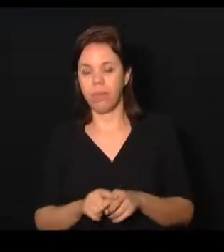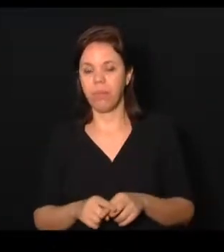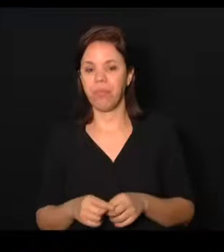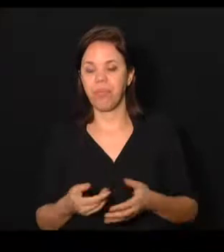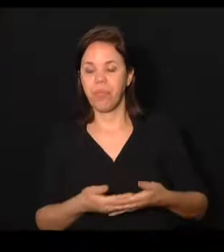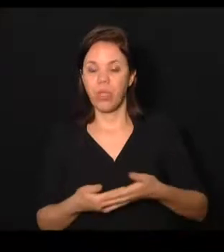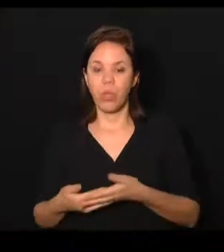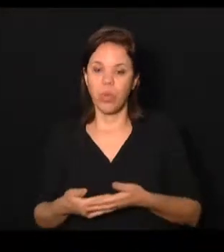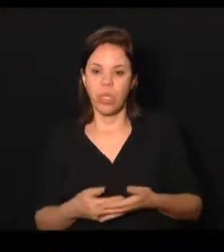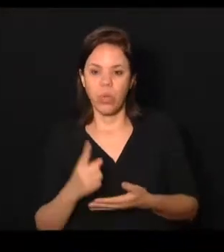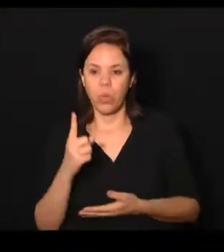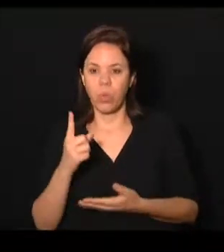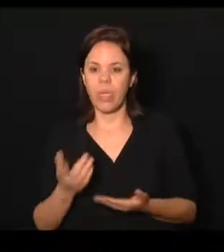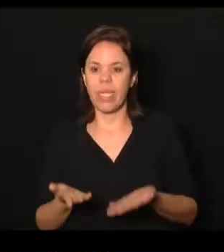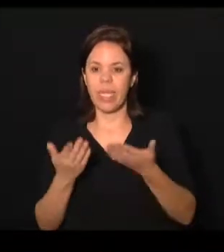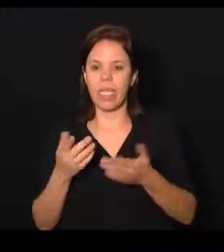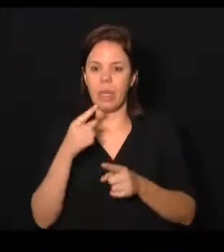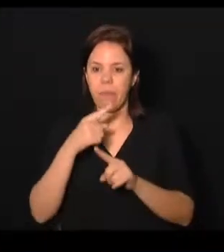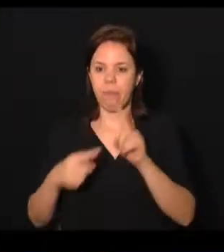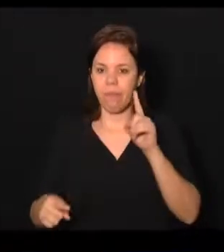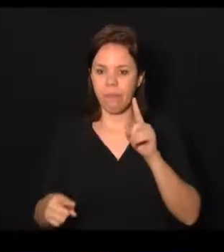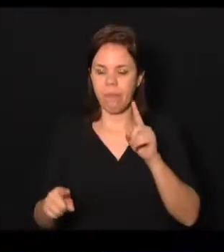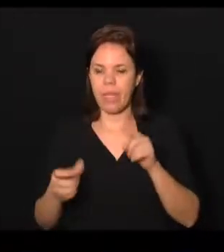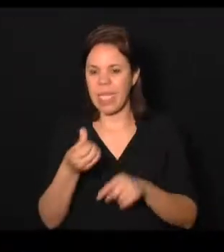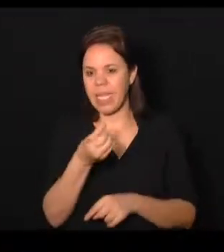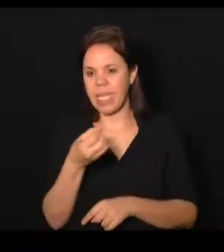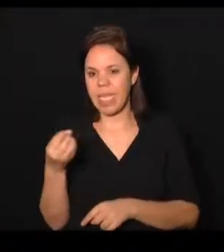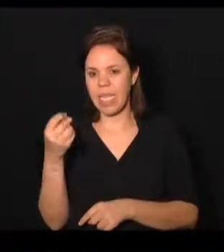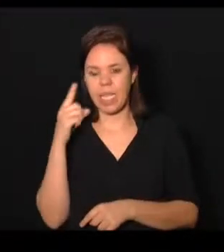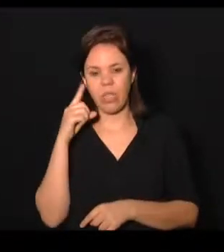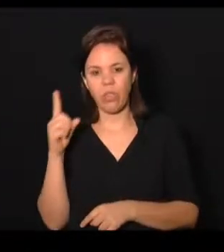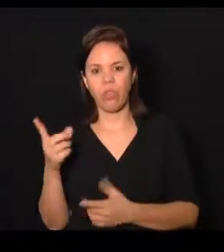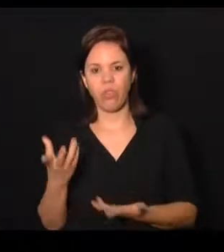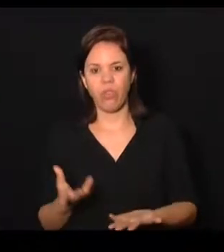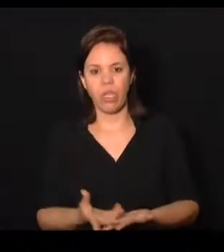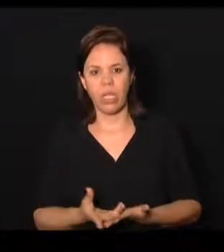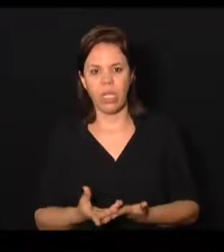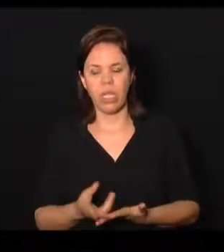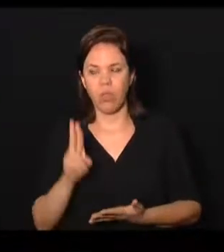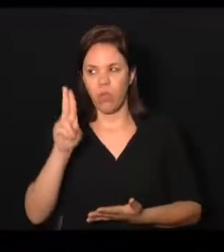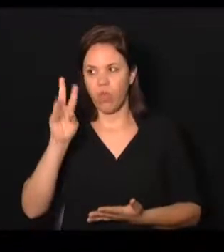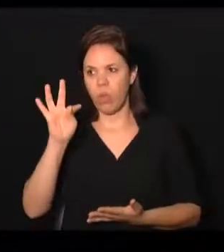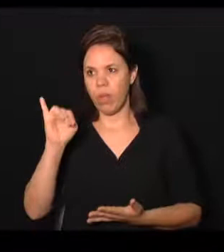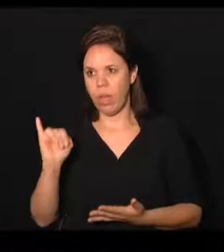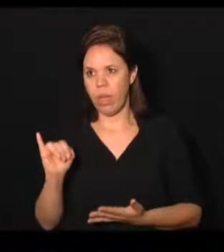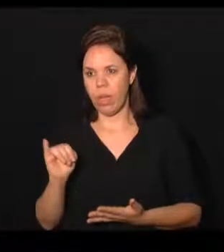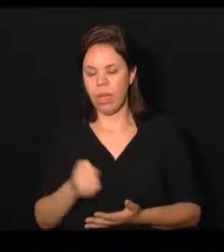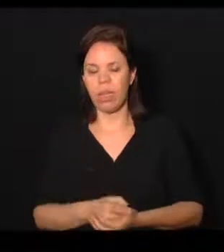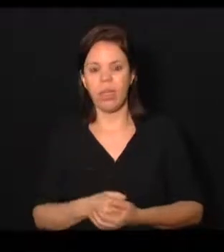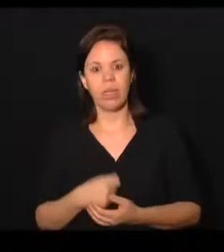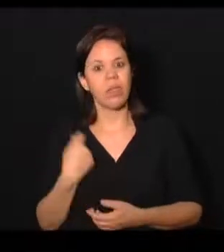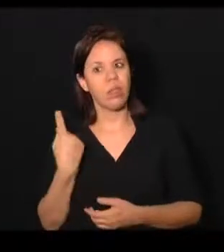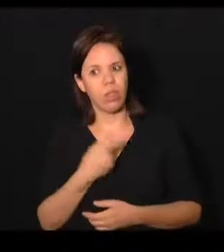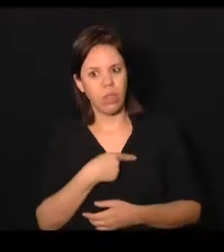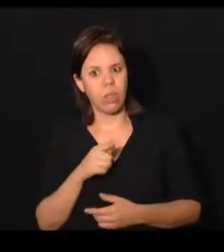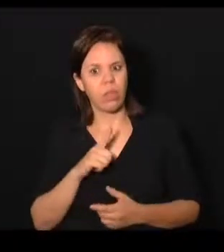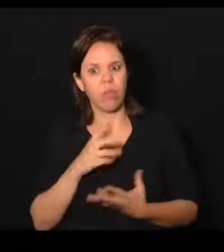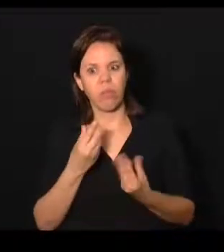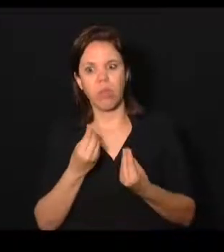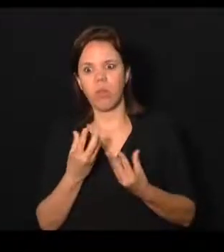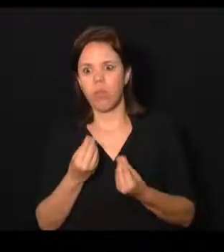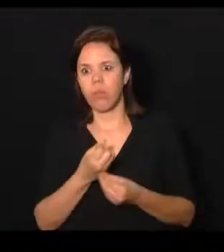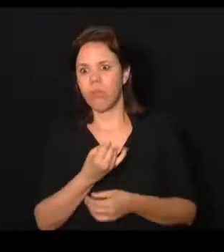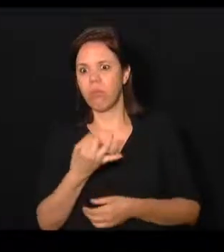ela fica, em média, 60 dias numa UTI neonatal. Então, e lembrando que a gente tem crescido muito